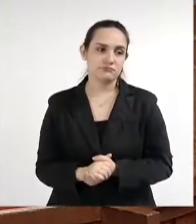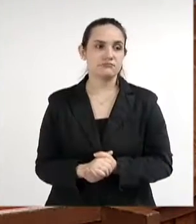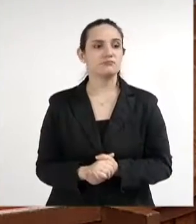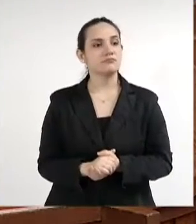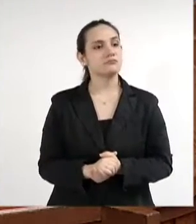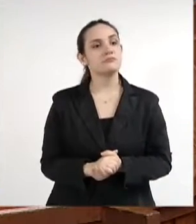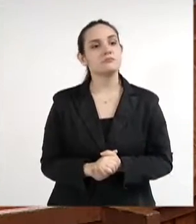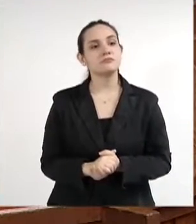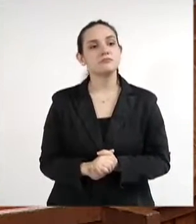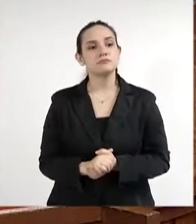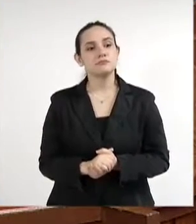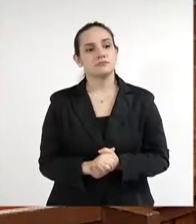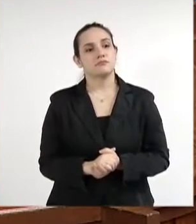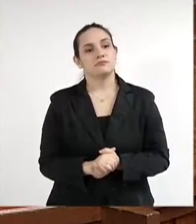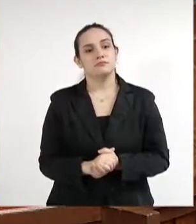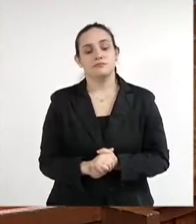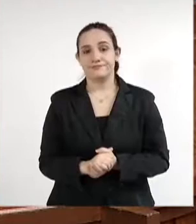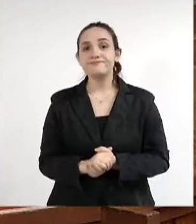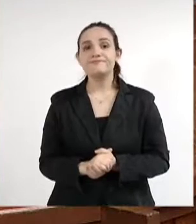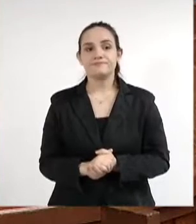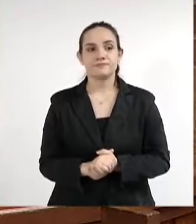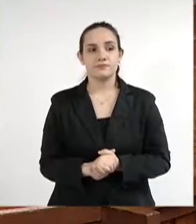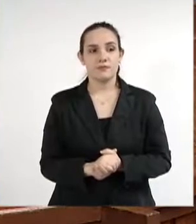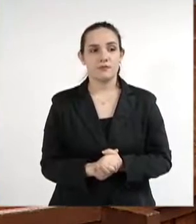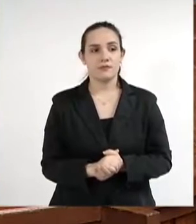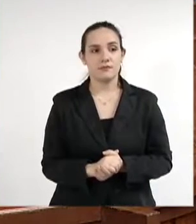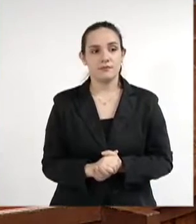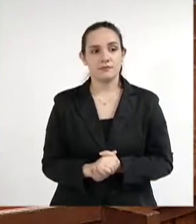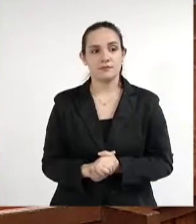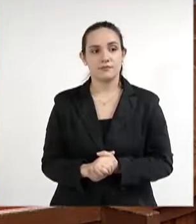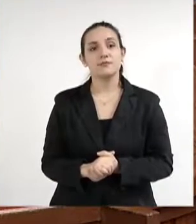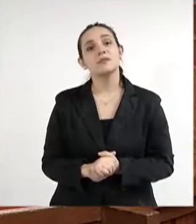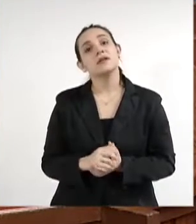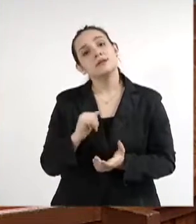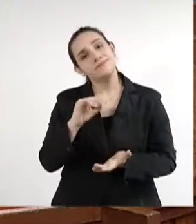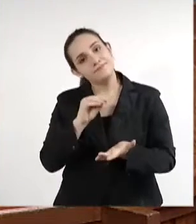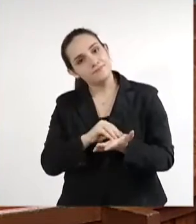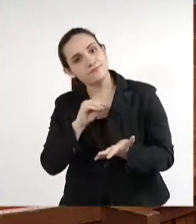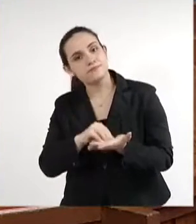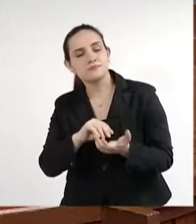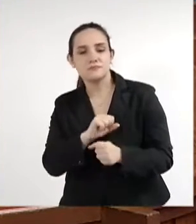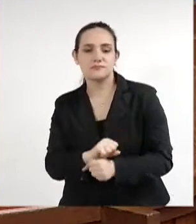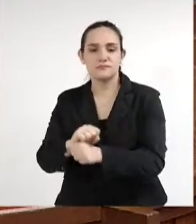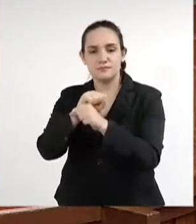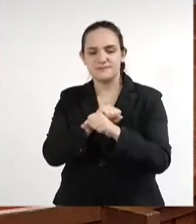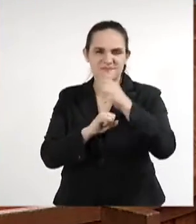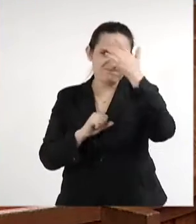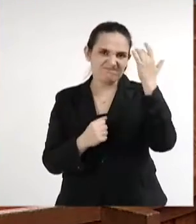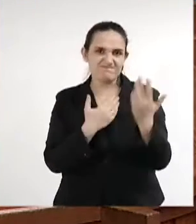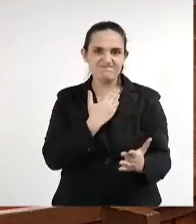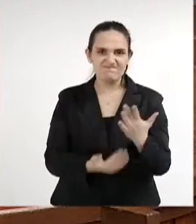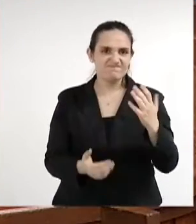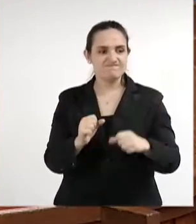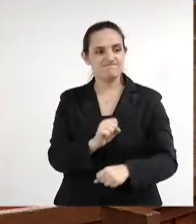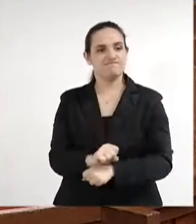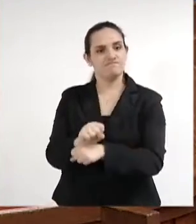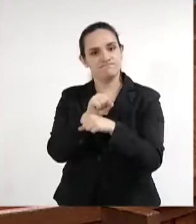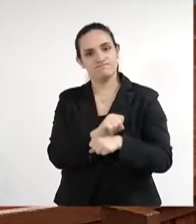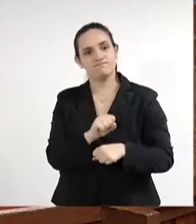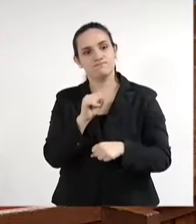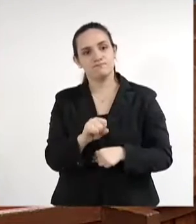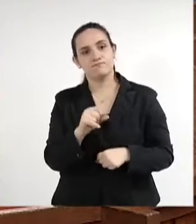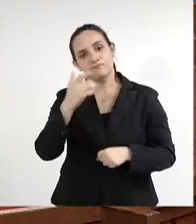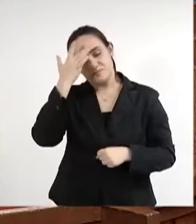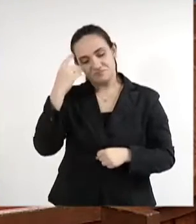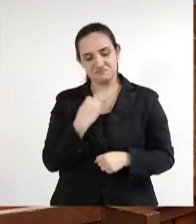suicídio. A falta, aliás, de esperança, a pessoa não tem mais esperança, a pessoa tem